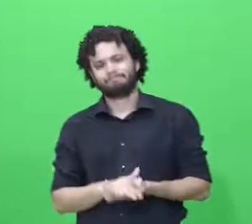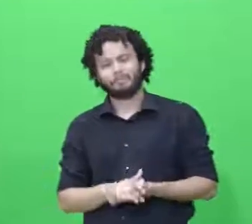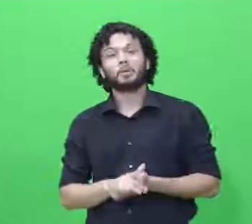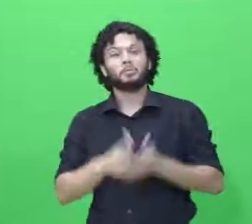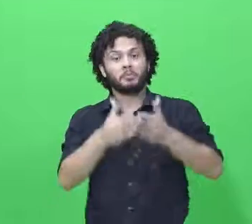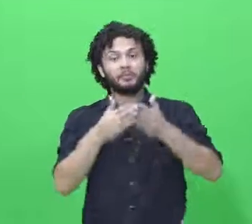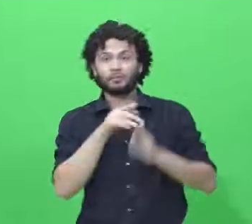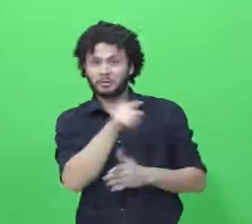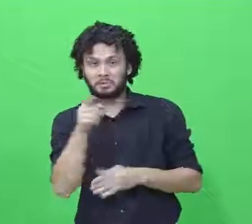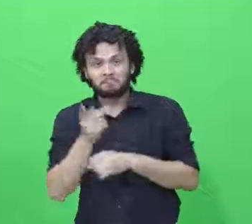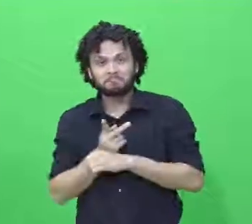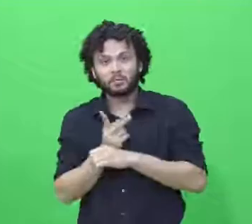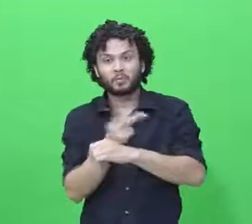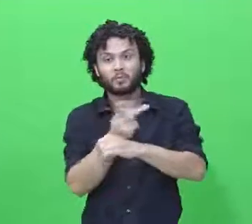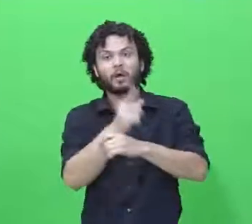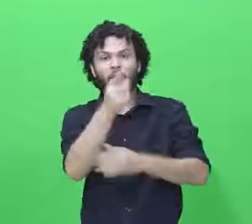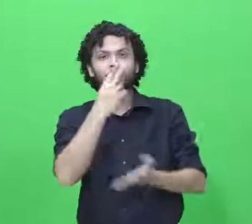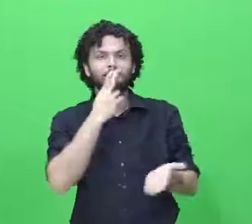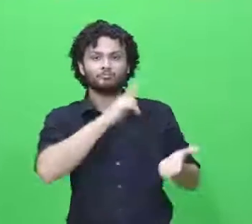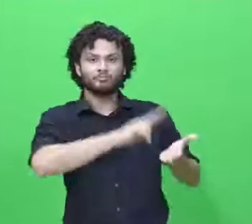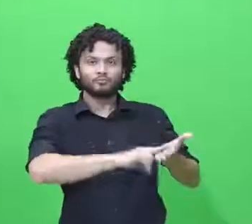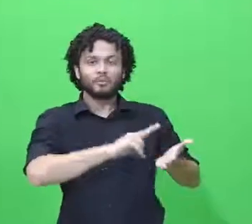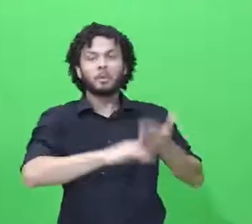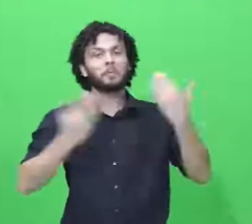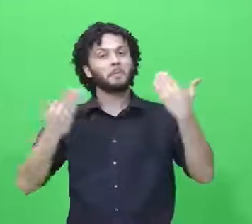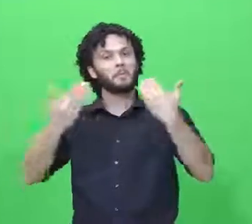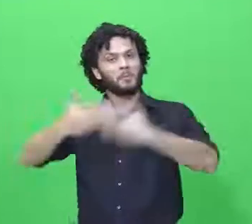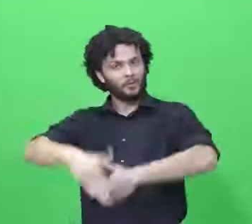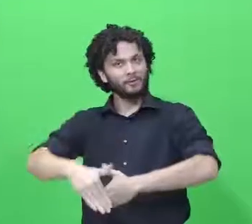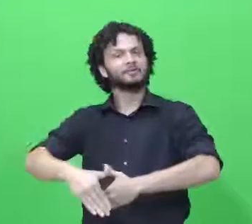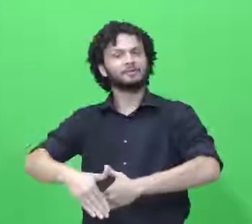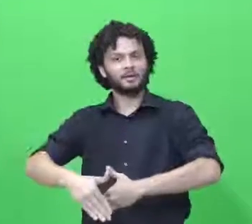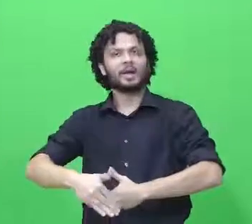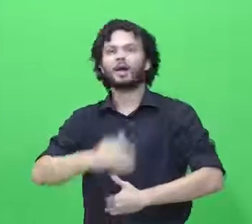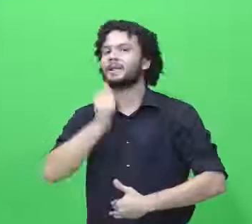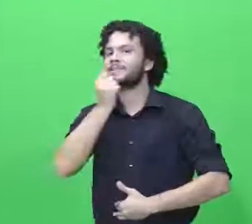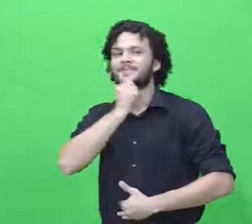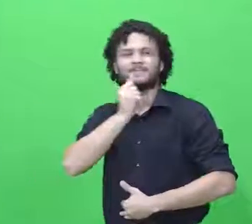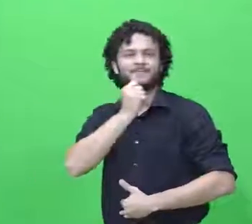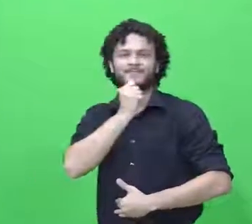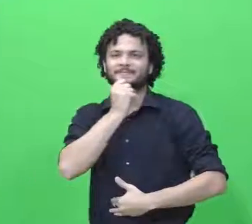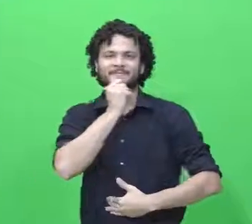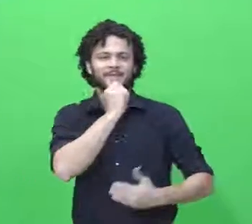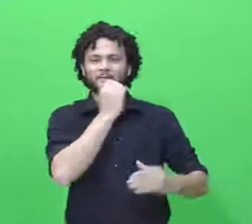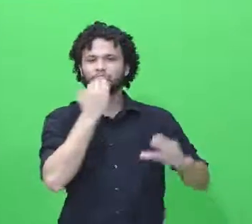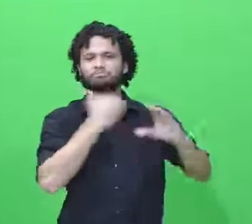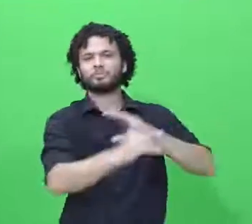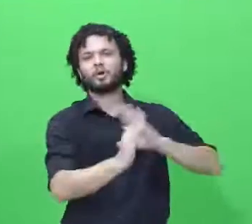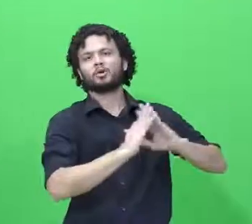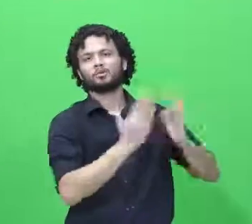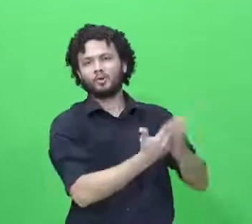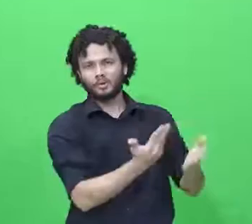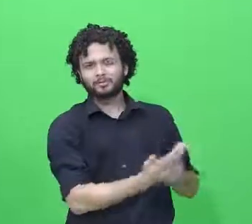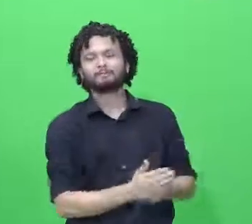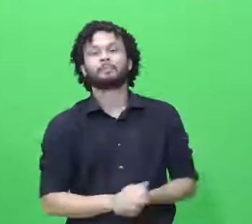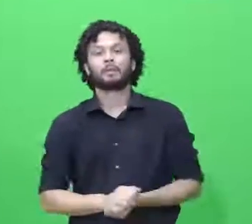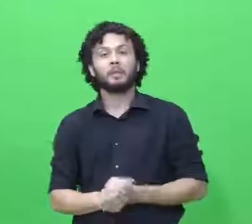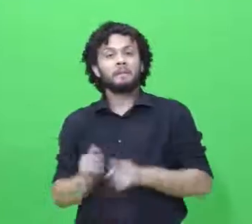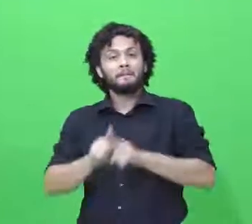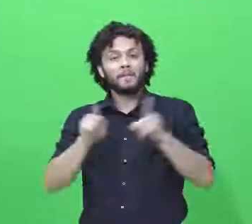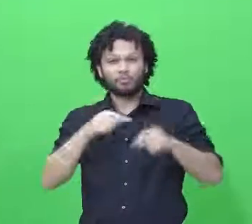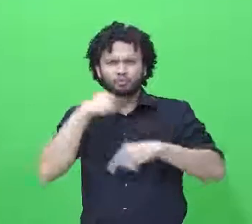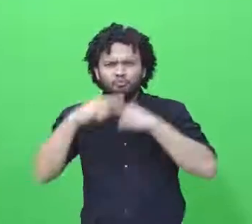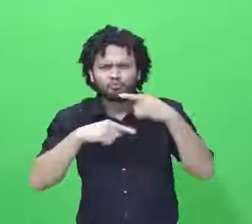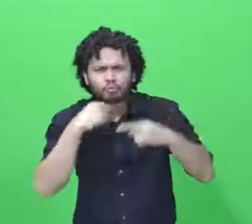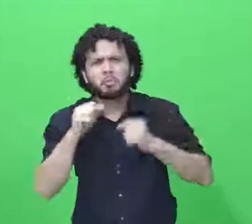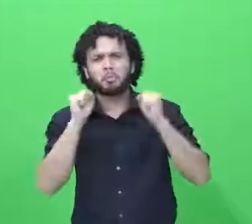nós pedimos que procurem nos correios as provas que não chegaram nas escolas. E qualquer dúvida, entre